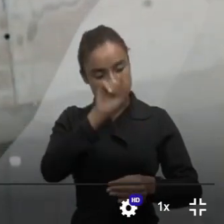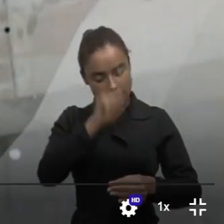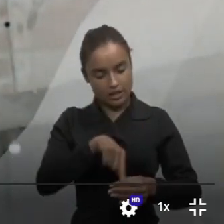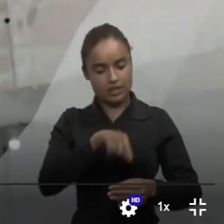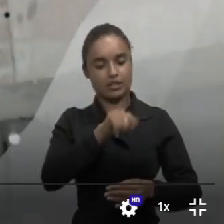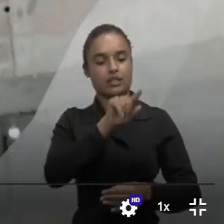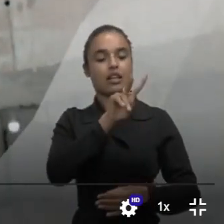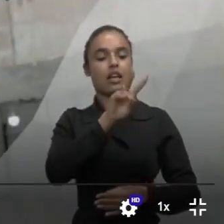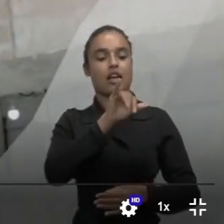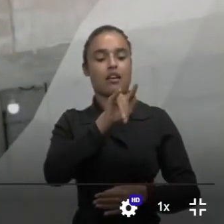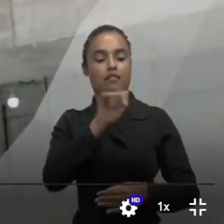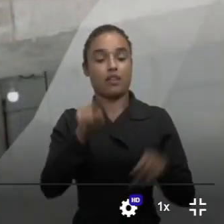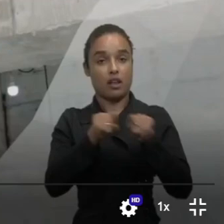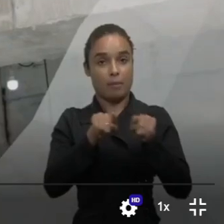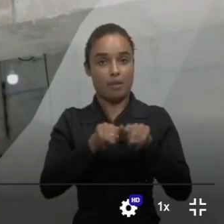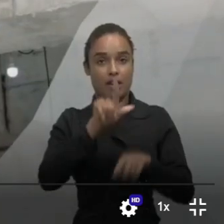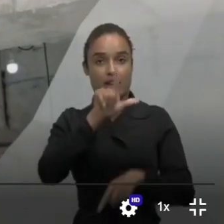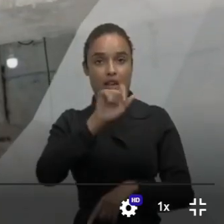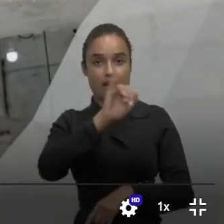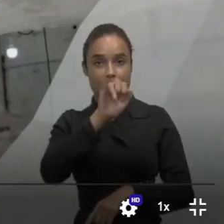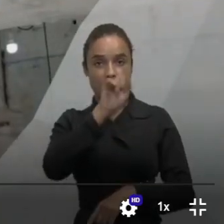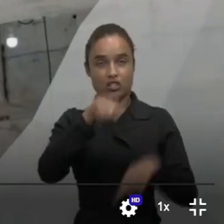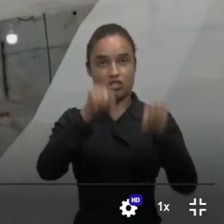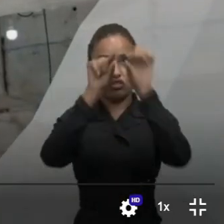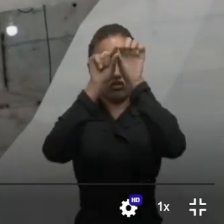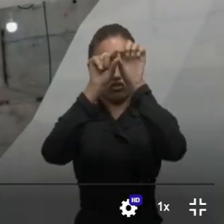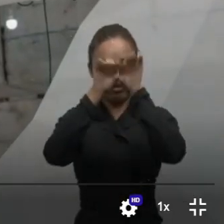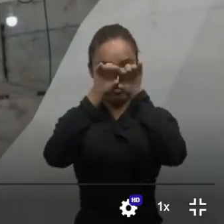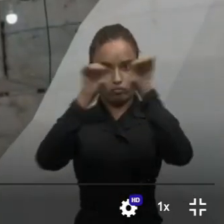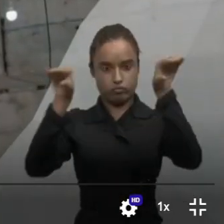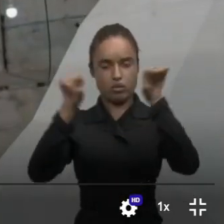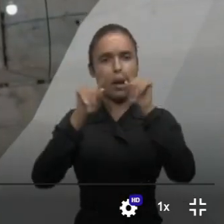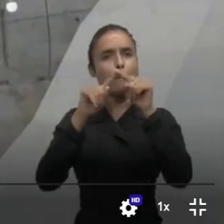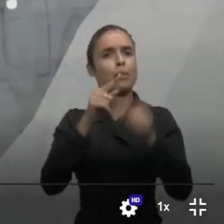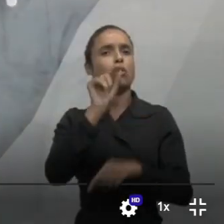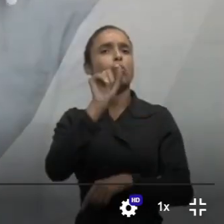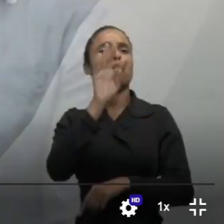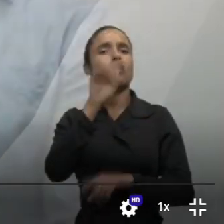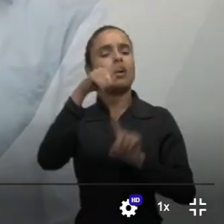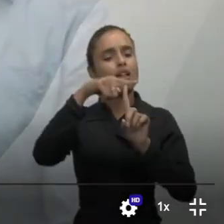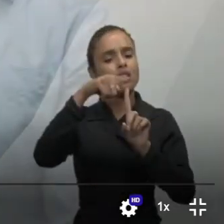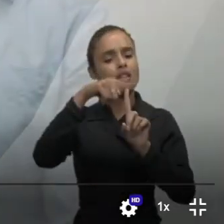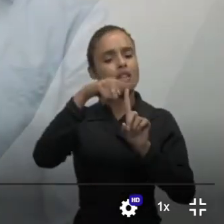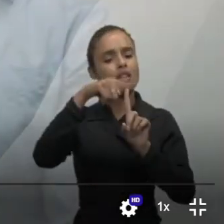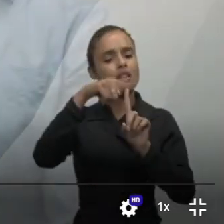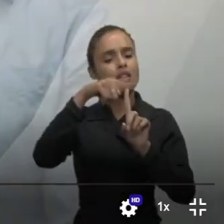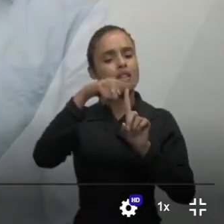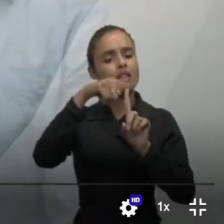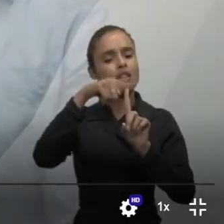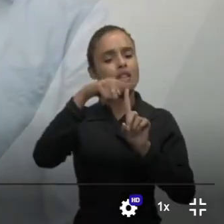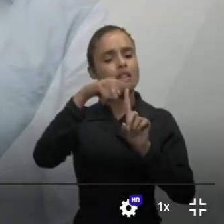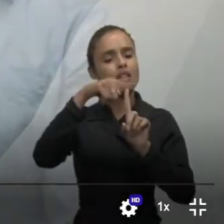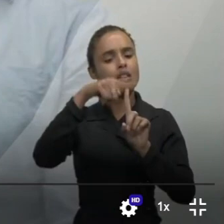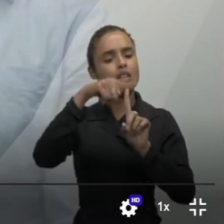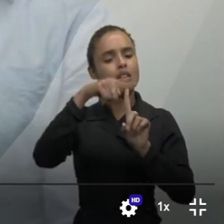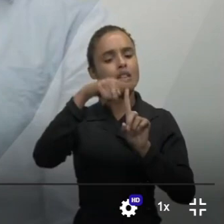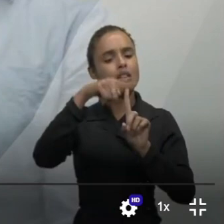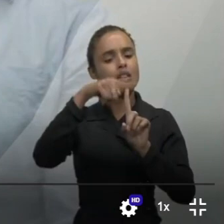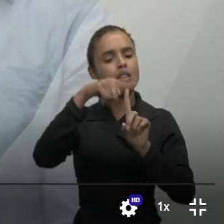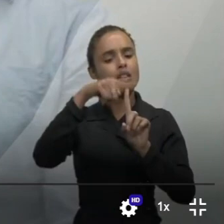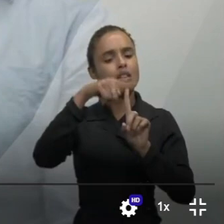Porém, no T, o que colabora é a compressão. E quem combate, quem